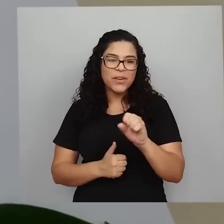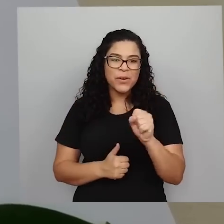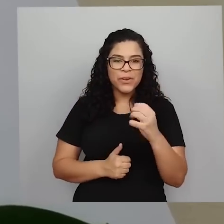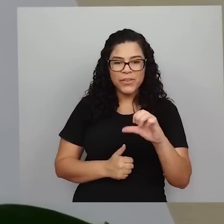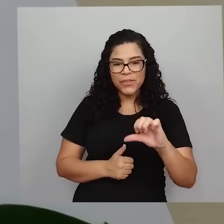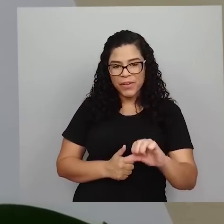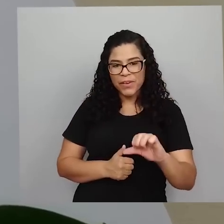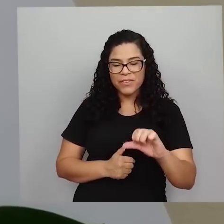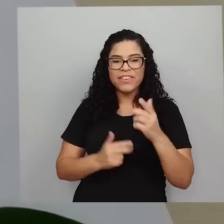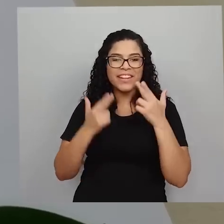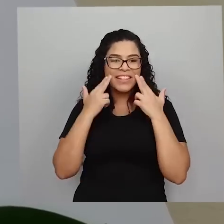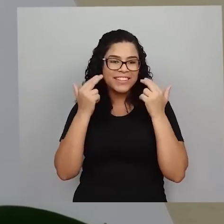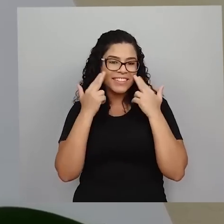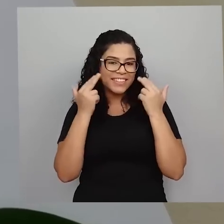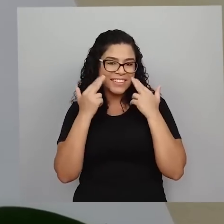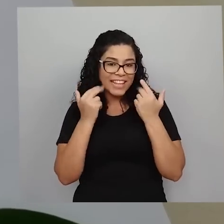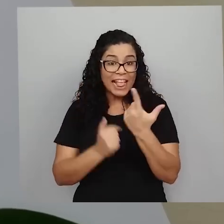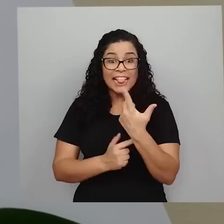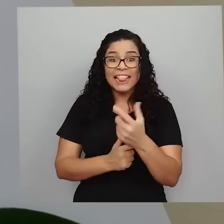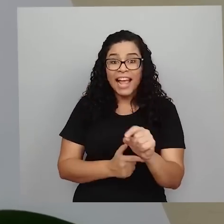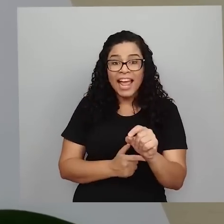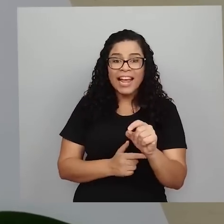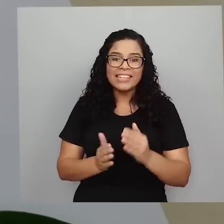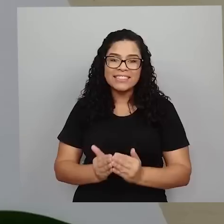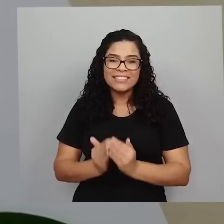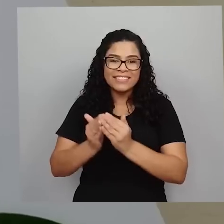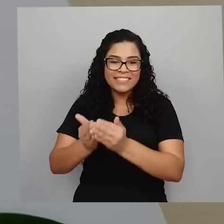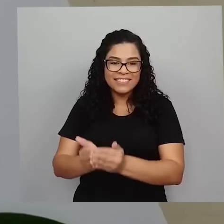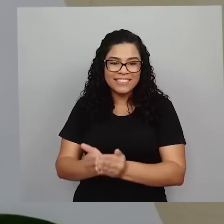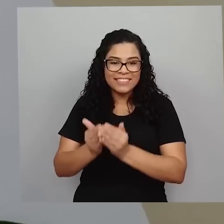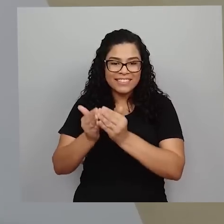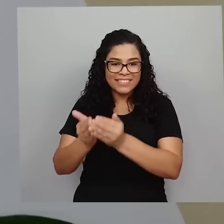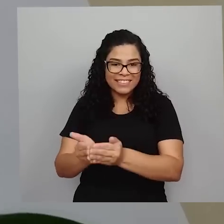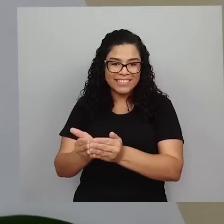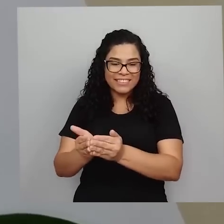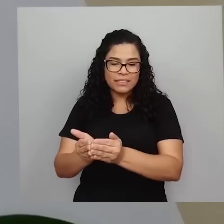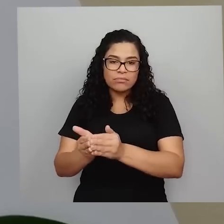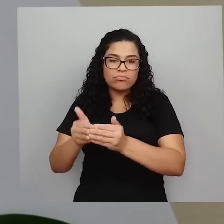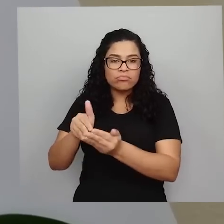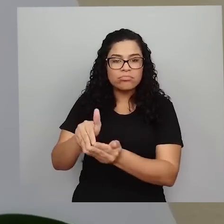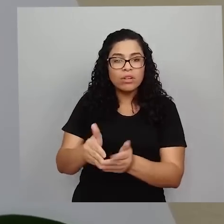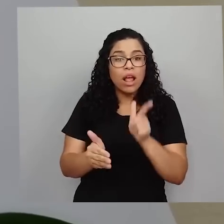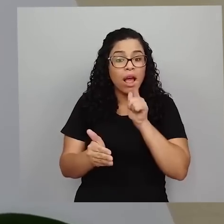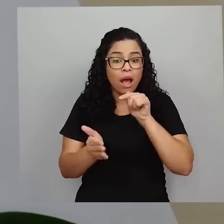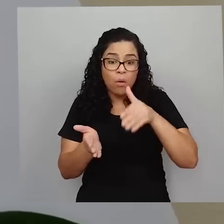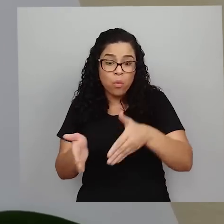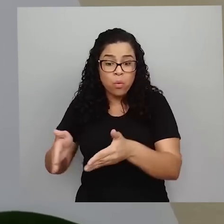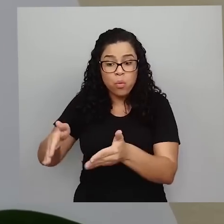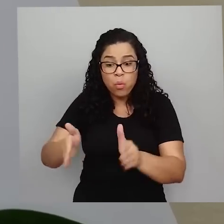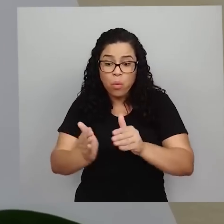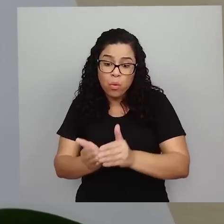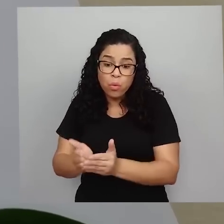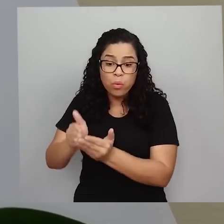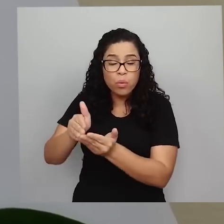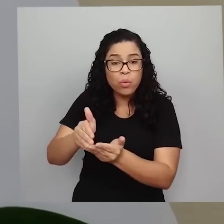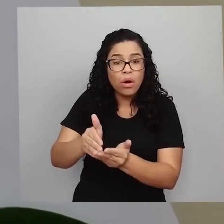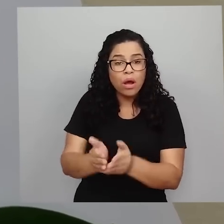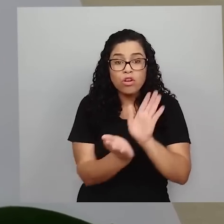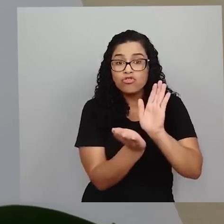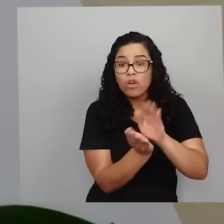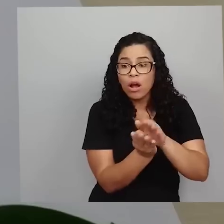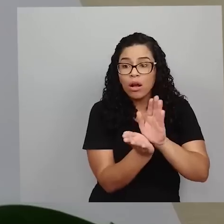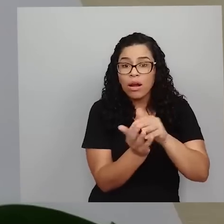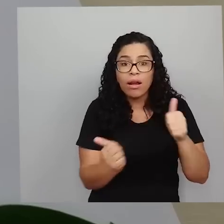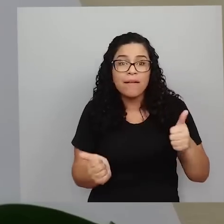7, 8, 9 índiozinhos, 10 num pequeno bote. Iam navegando pelo rio abaixo,